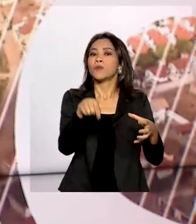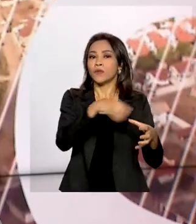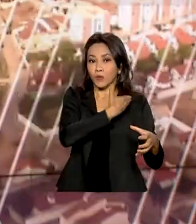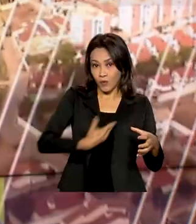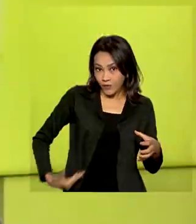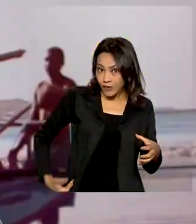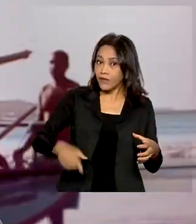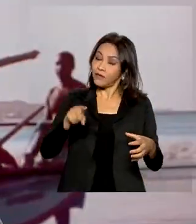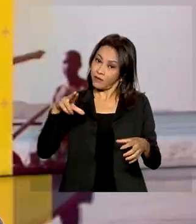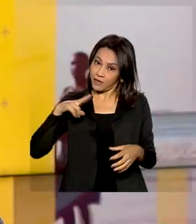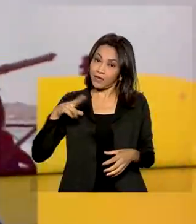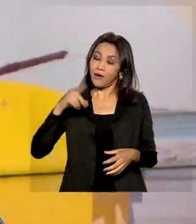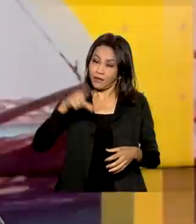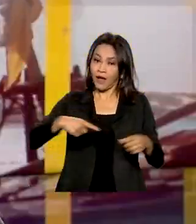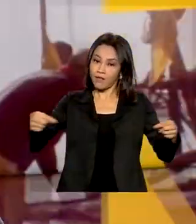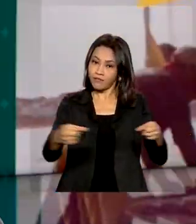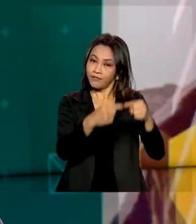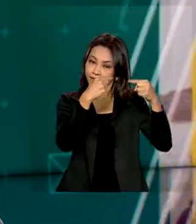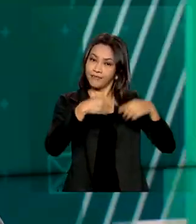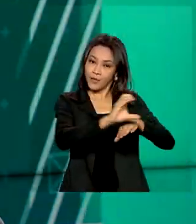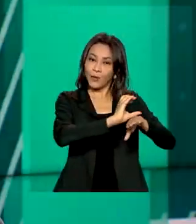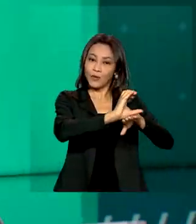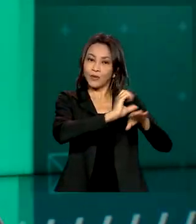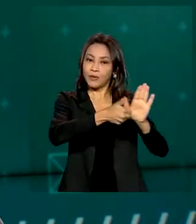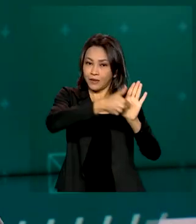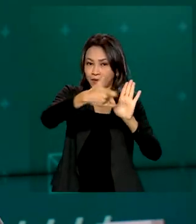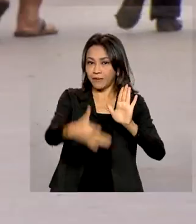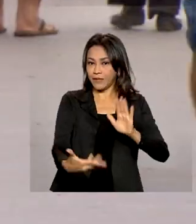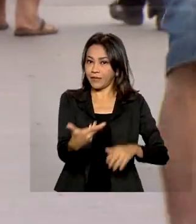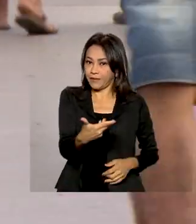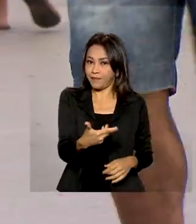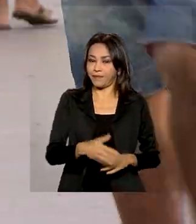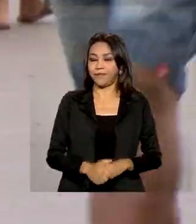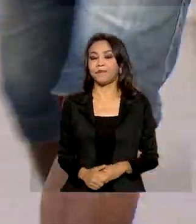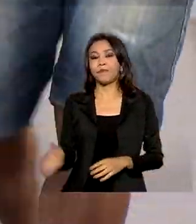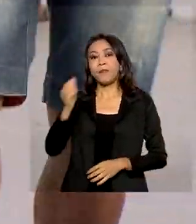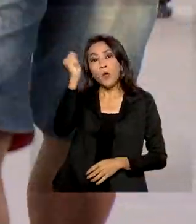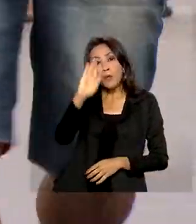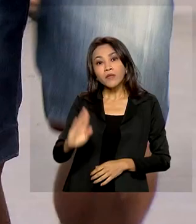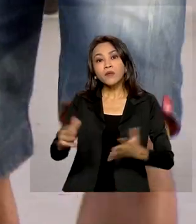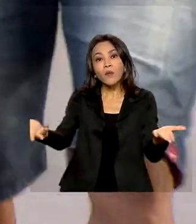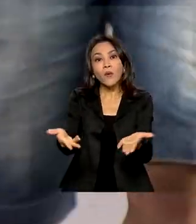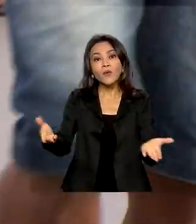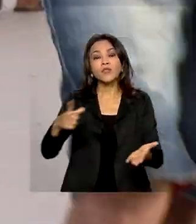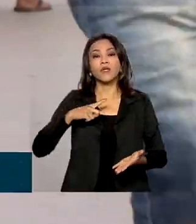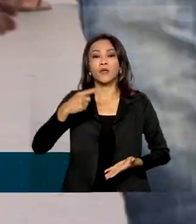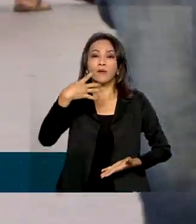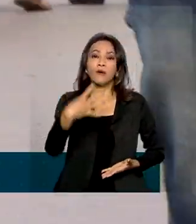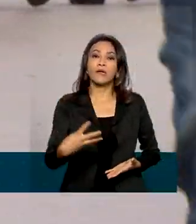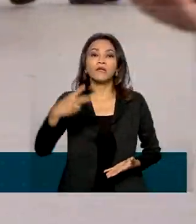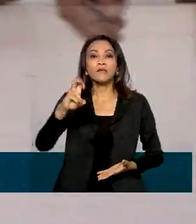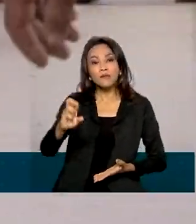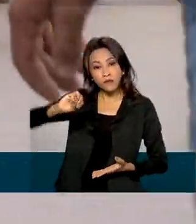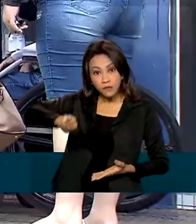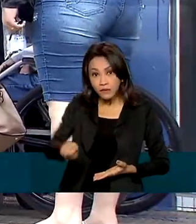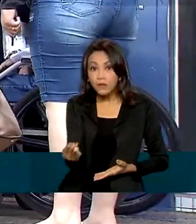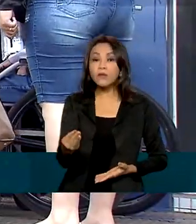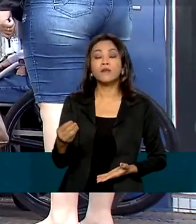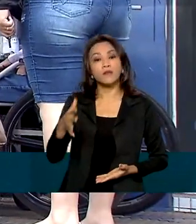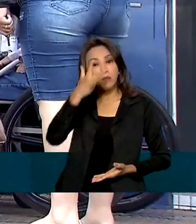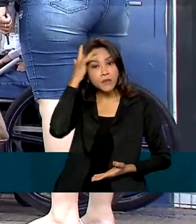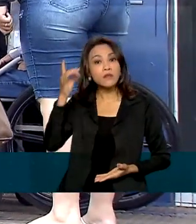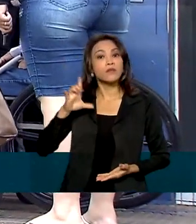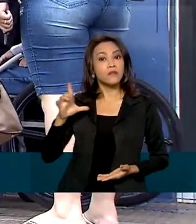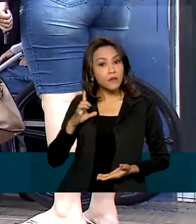privadas está prevista na Constituição Federal. O Brasil tem hoje 45 milhões de pessoas com